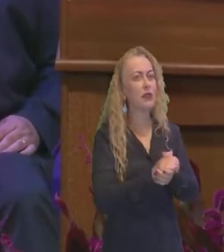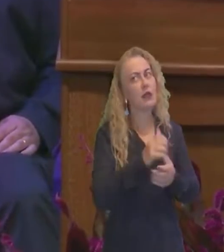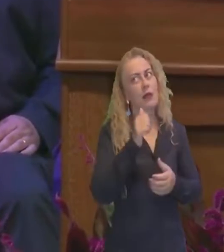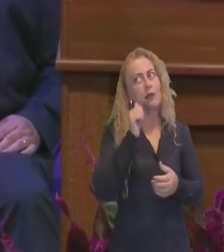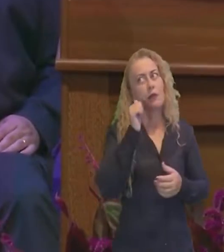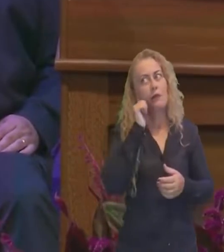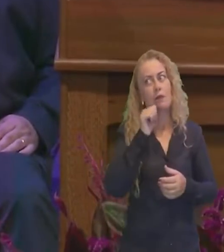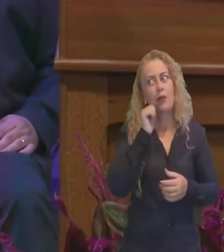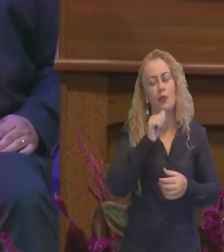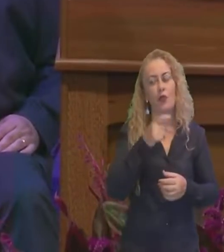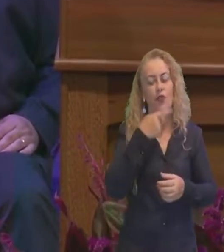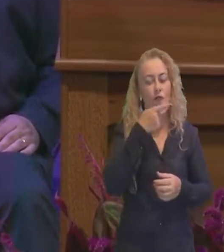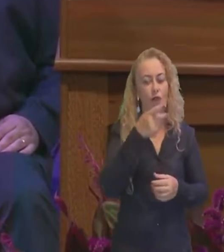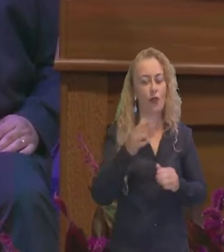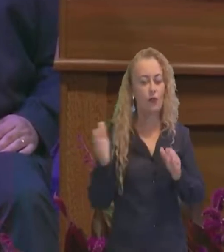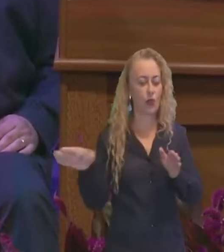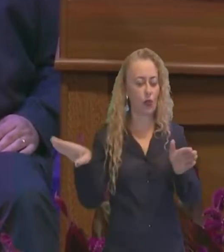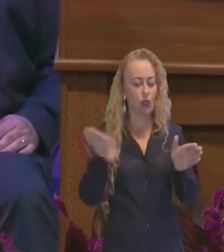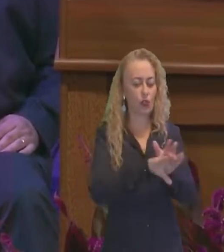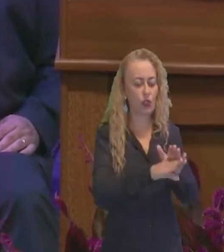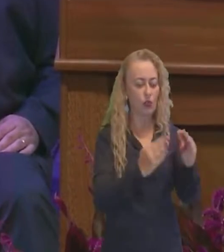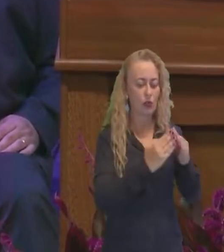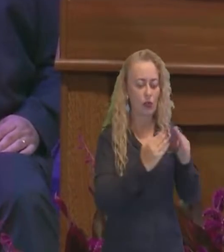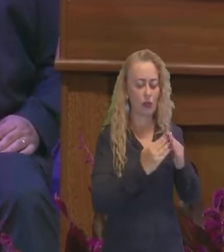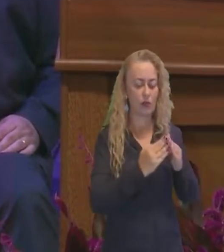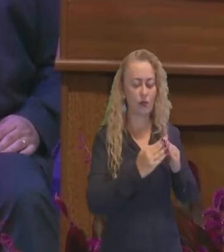disse: nós não temos nada em